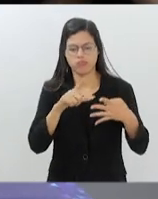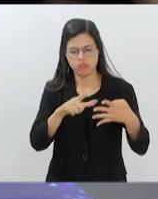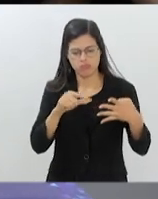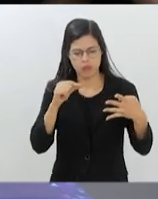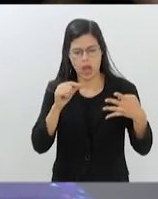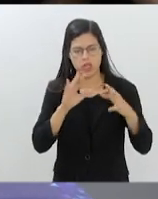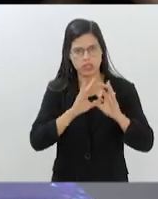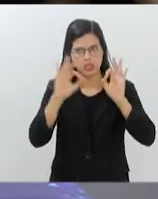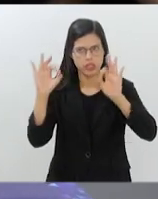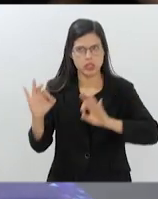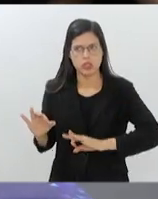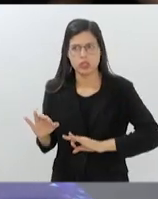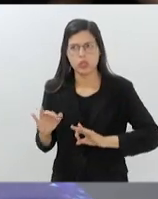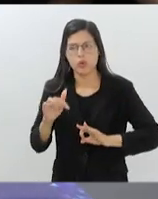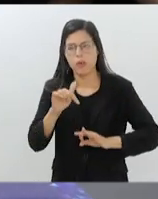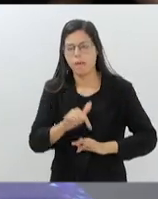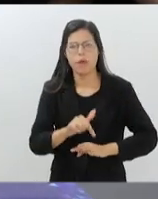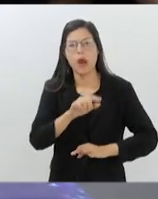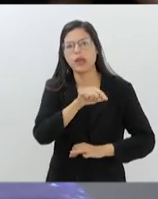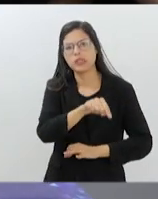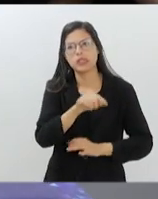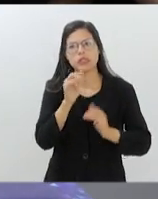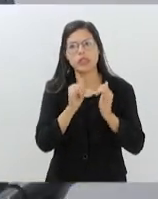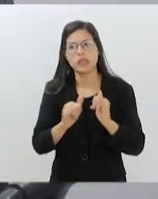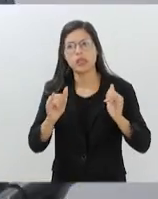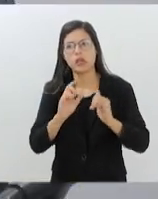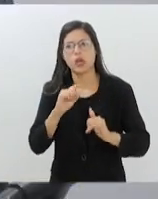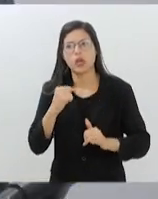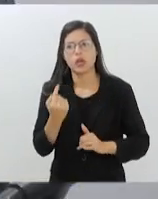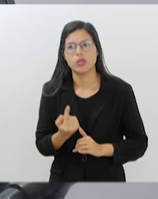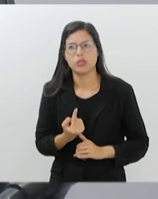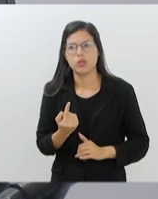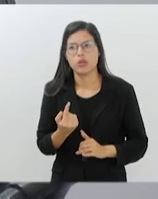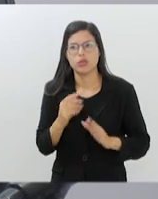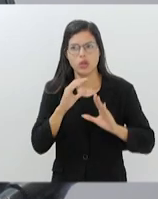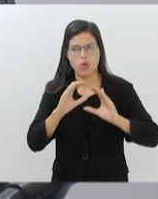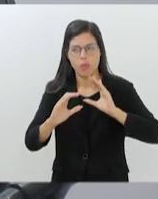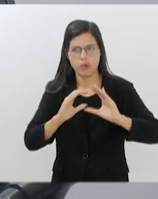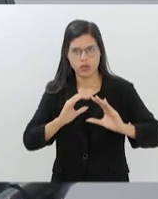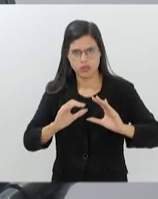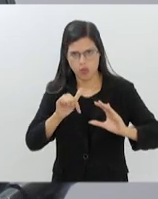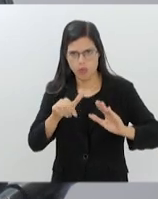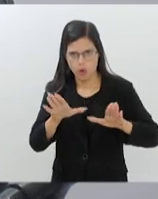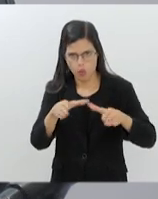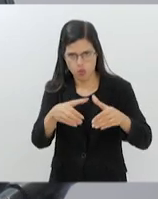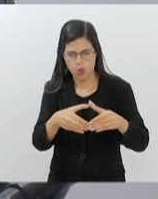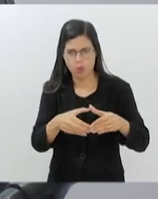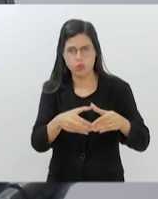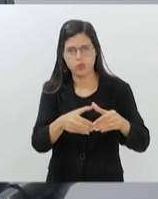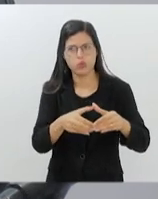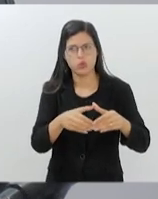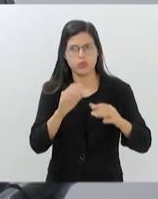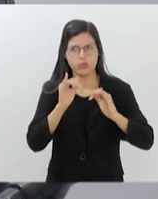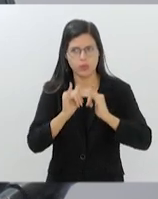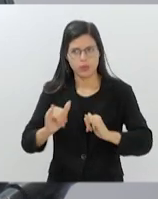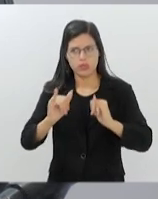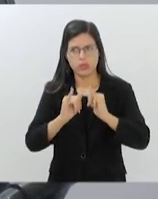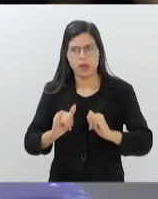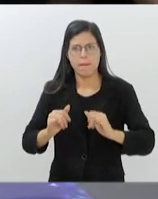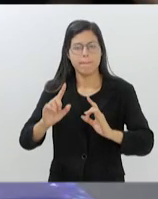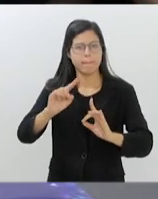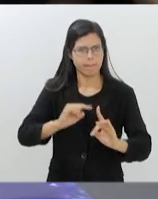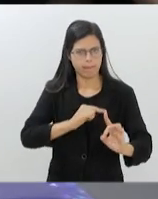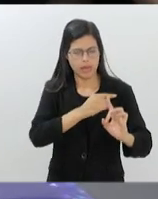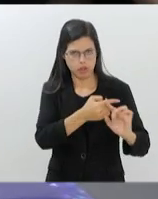aqui campanha apresentada pela agência nós da comunicação é o núcleo de Publicidade Exatamente isso mais a a secretaria que demandou mais a